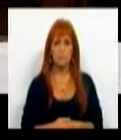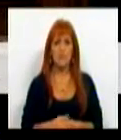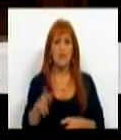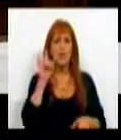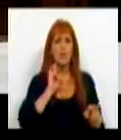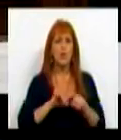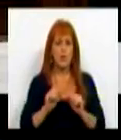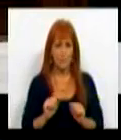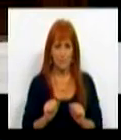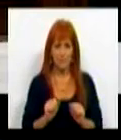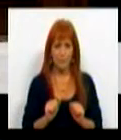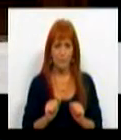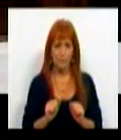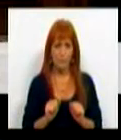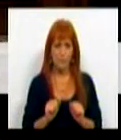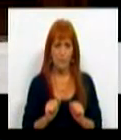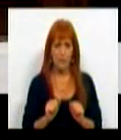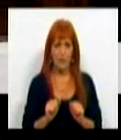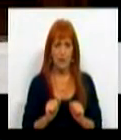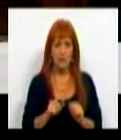Sr. Deputada,